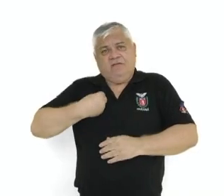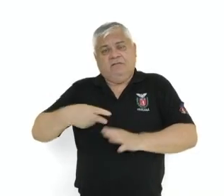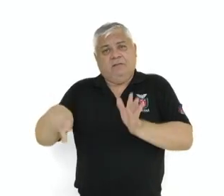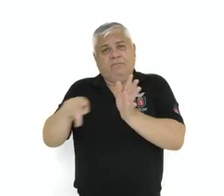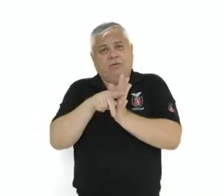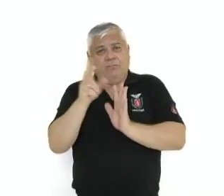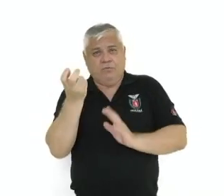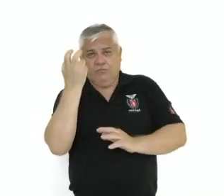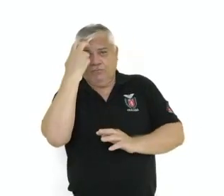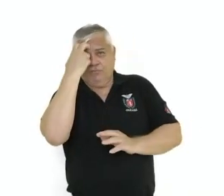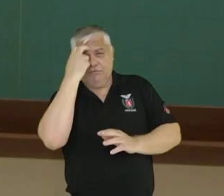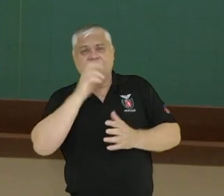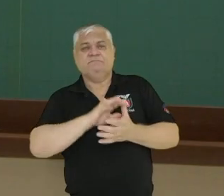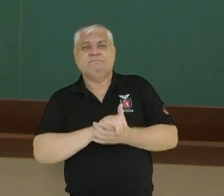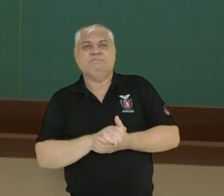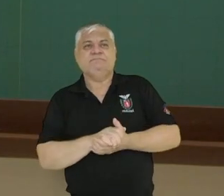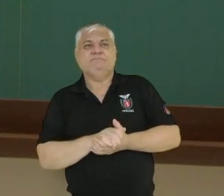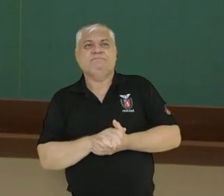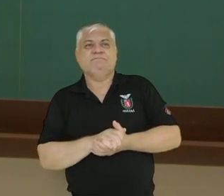no cotidiano.